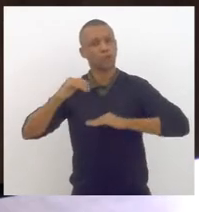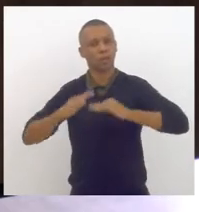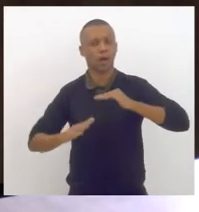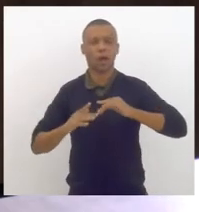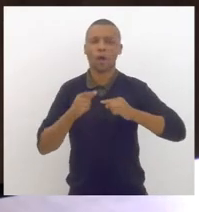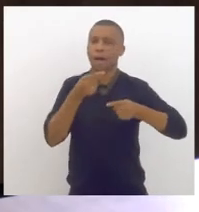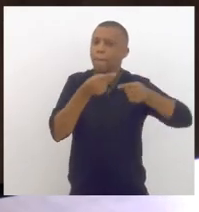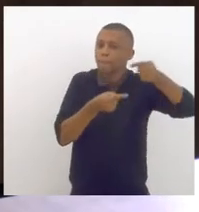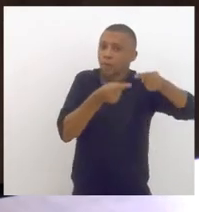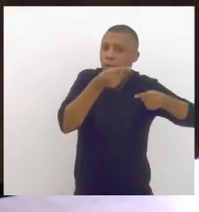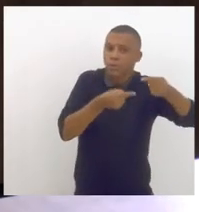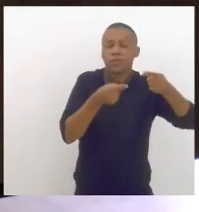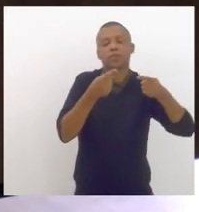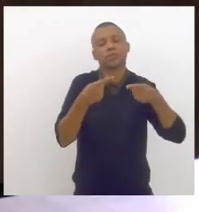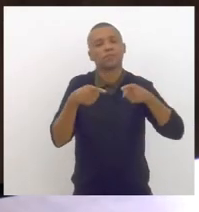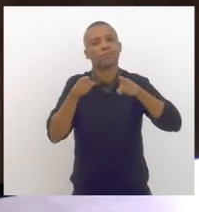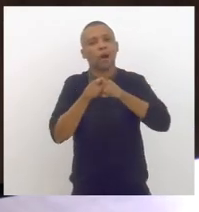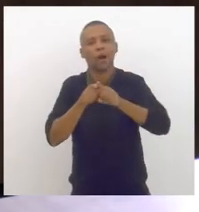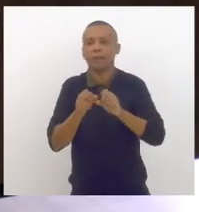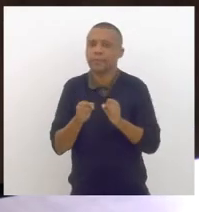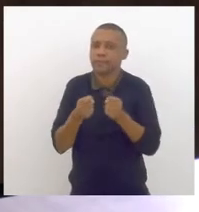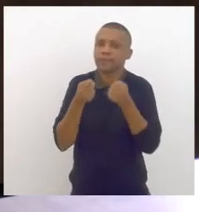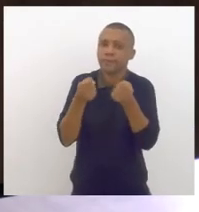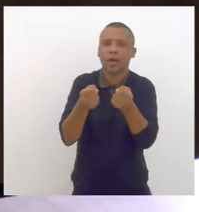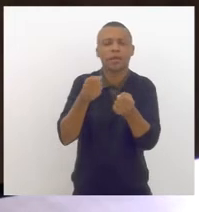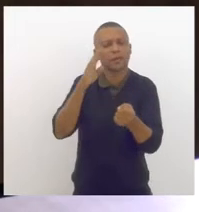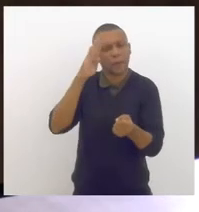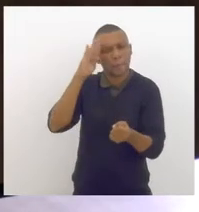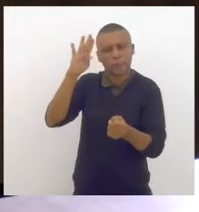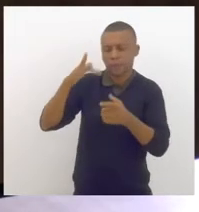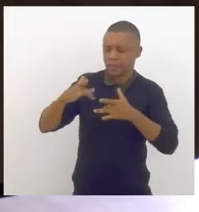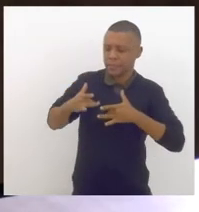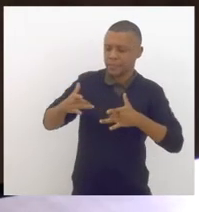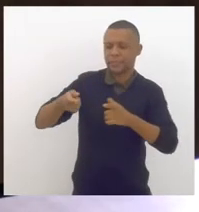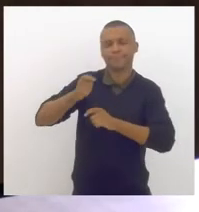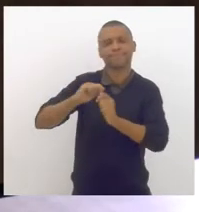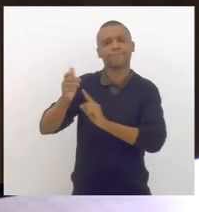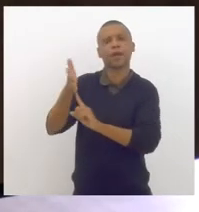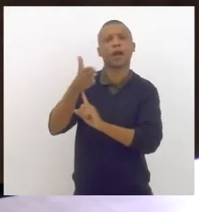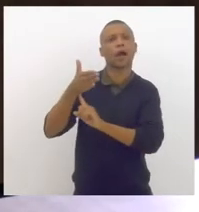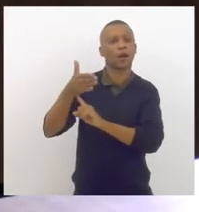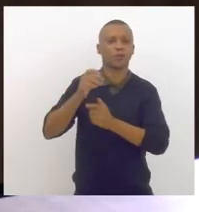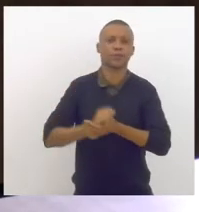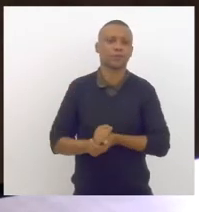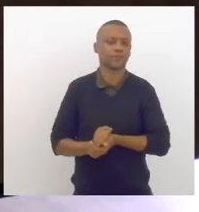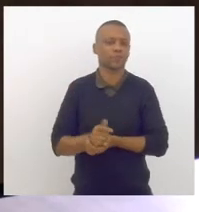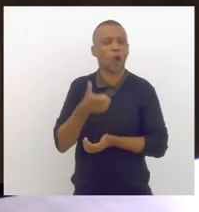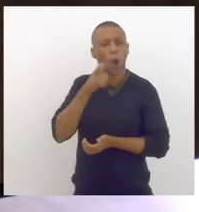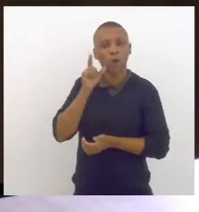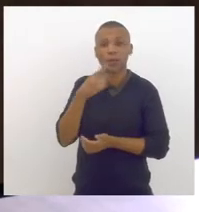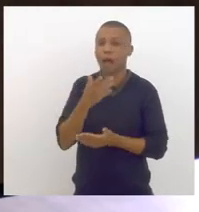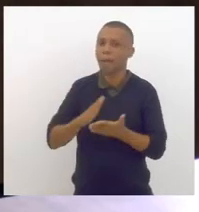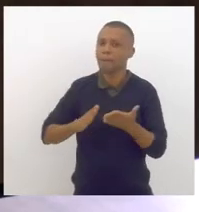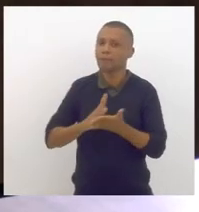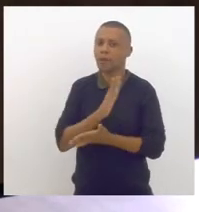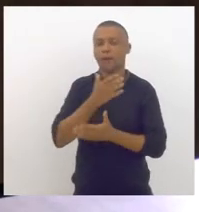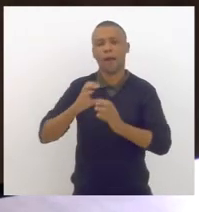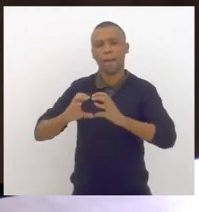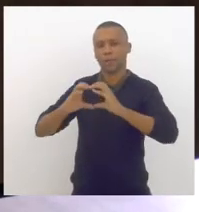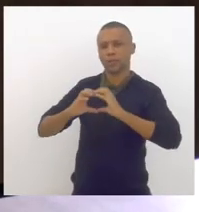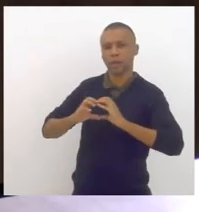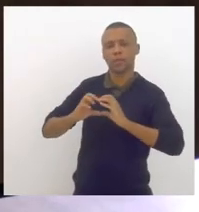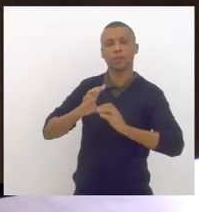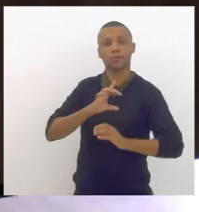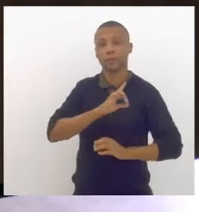política, estiveram na defesa das grandes causas. Ontem aprovamos aqui a medalha do Defensor Público